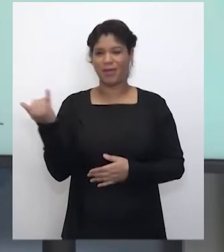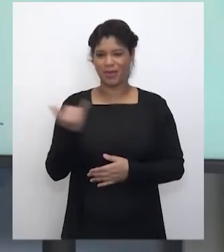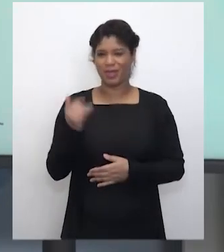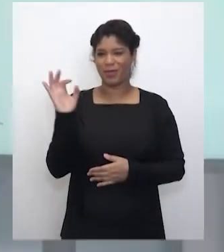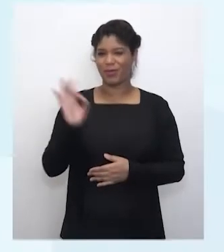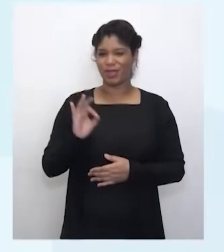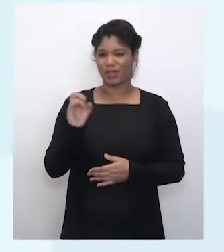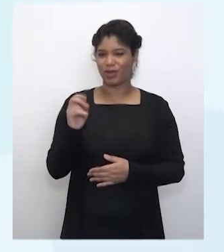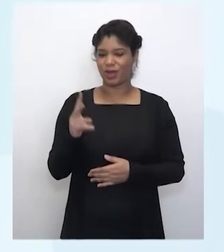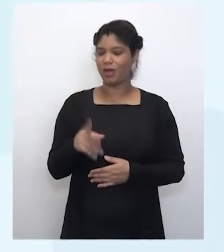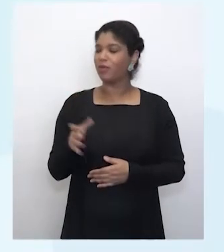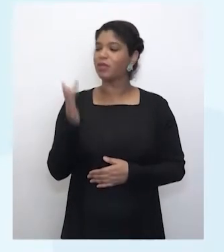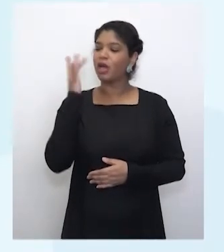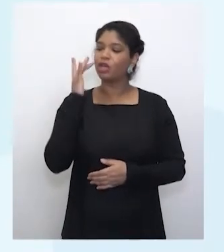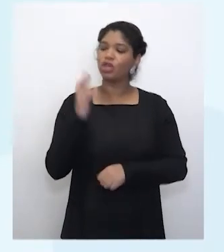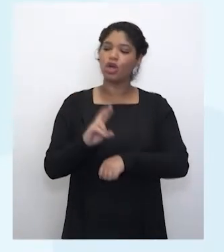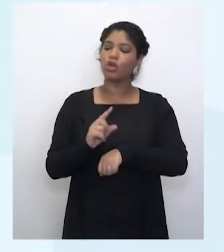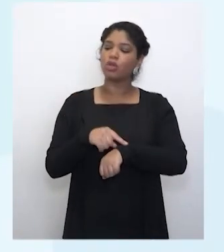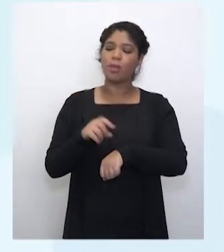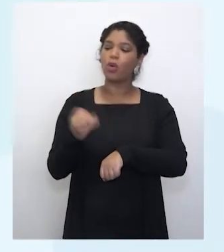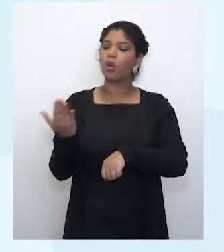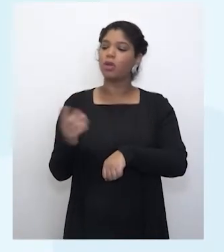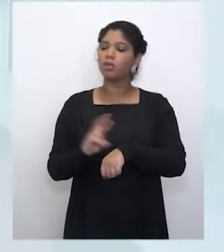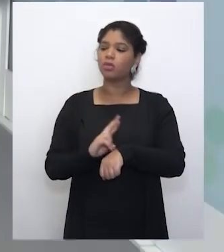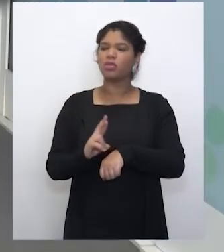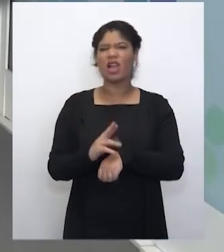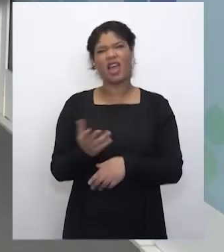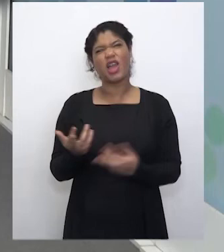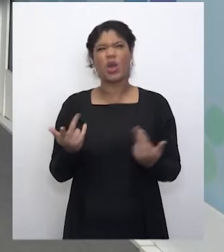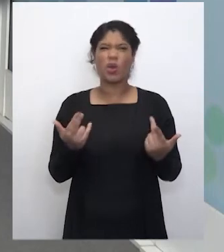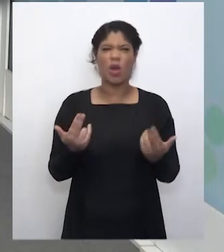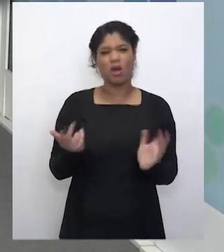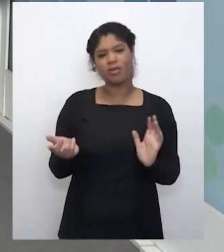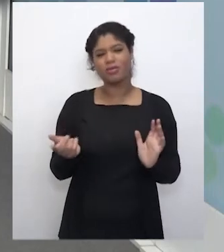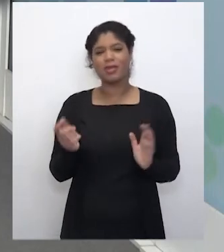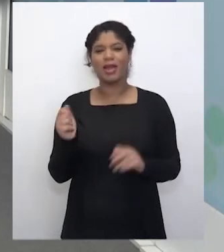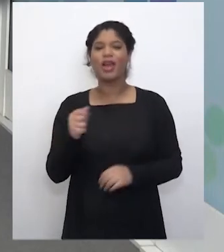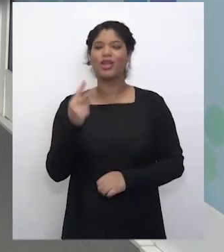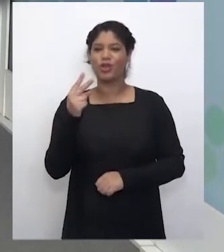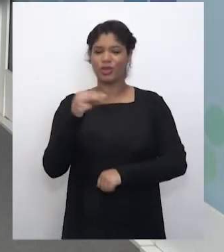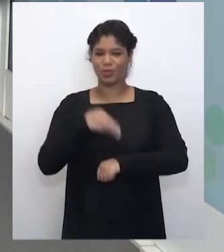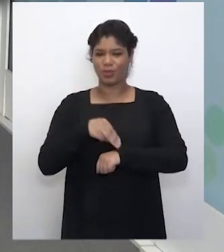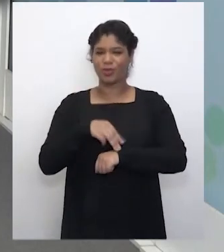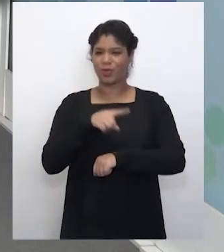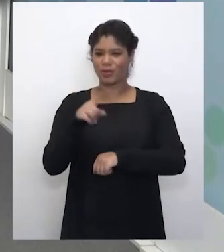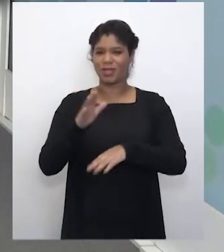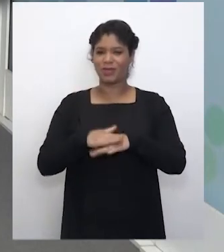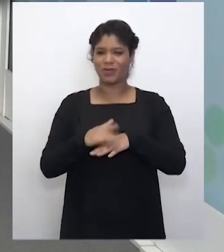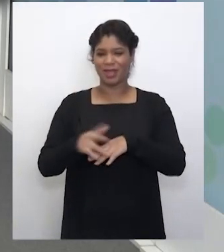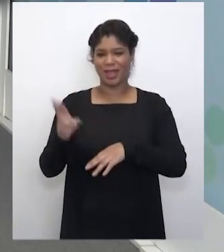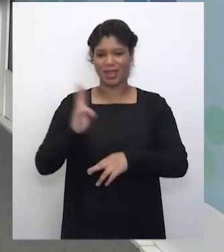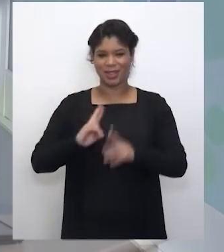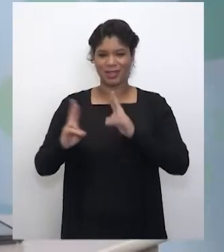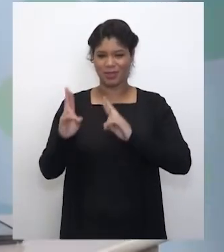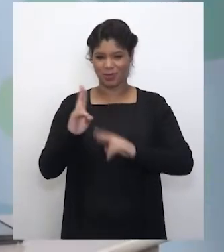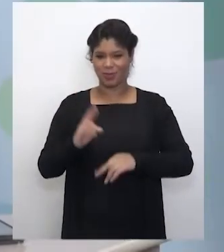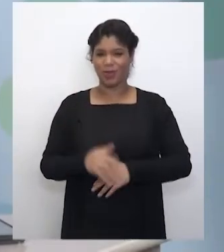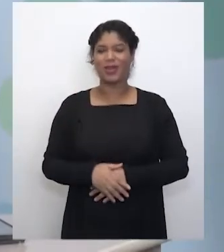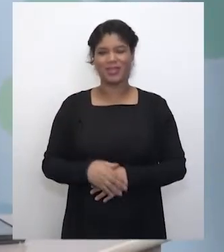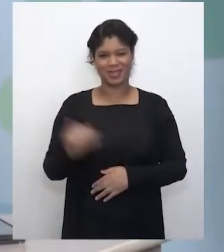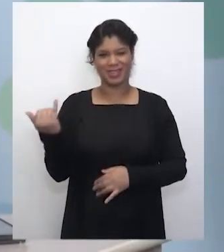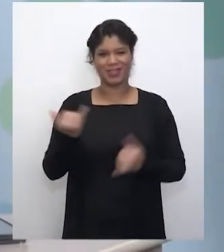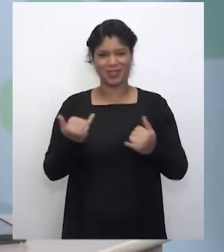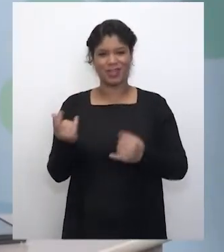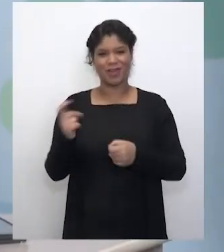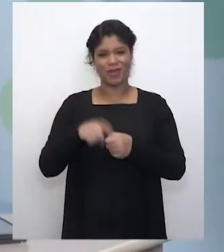porcentagem. Professora Roberta? Olha, é igual ao anterior, né? Mesmo raciocínio, então eles vão ter 2 minutos aí para mandar a resposta para a gente. Então, mande a